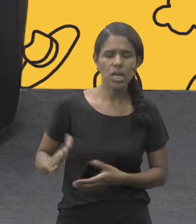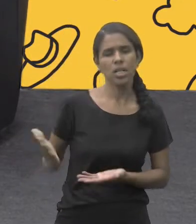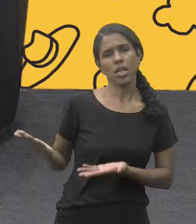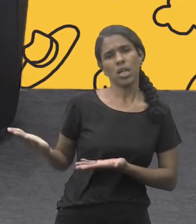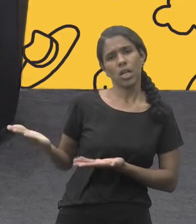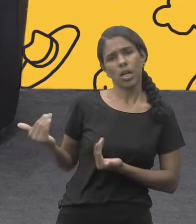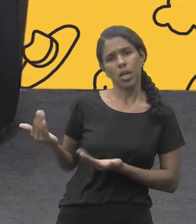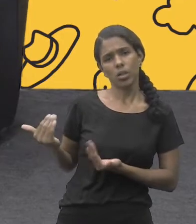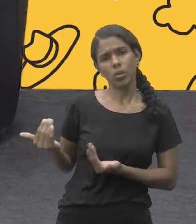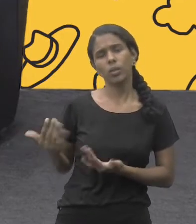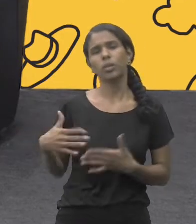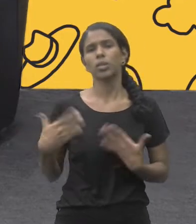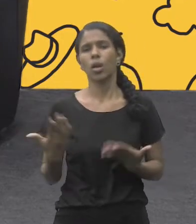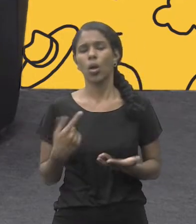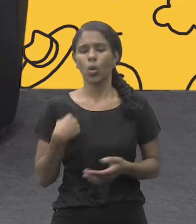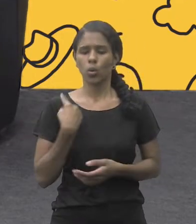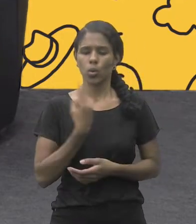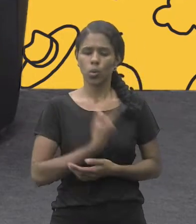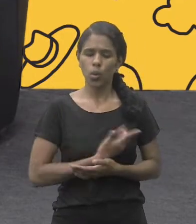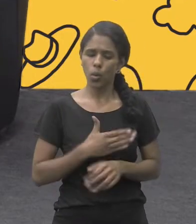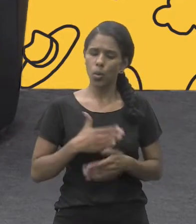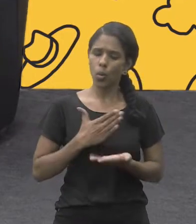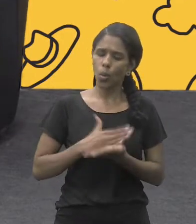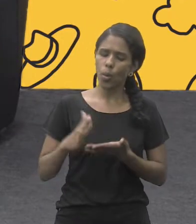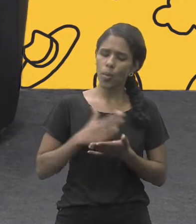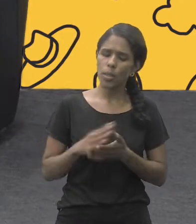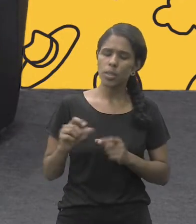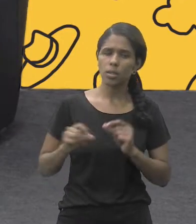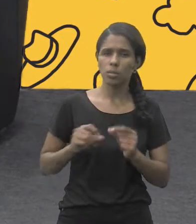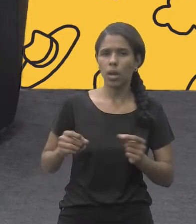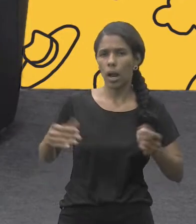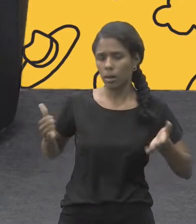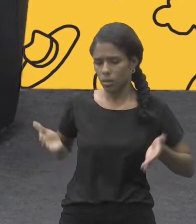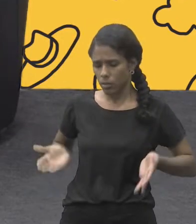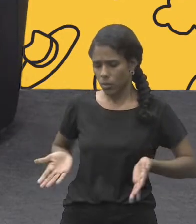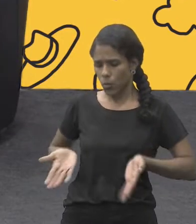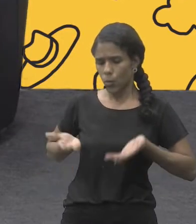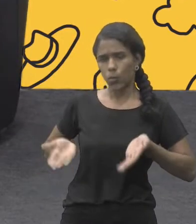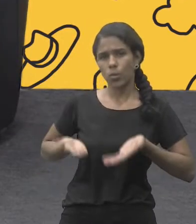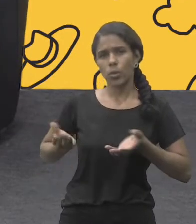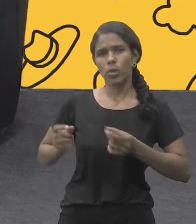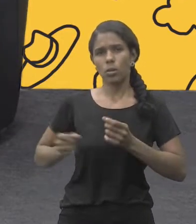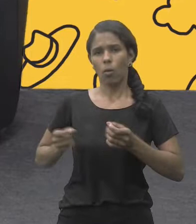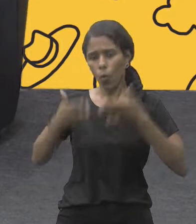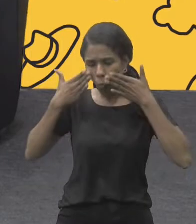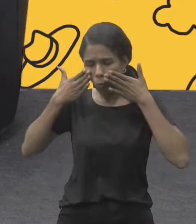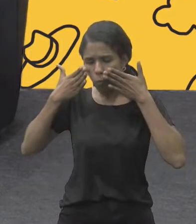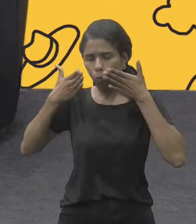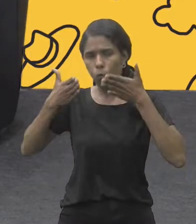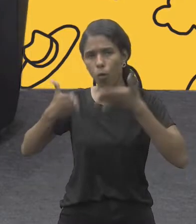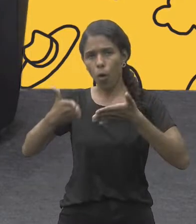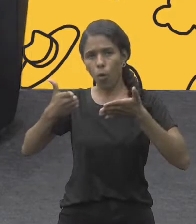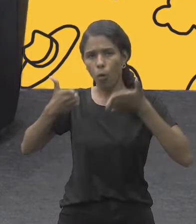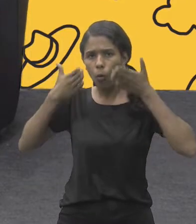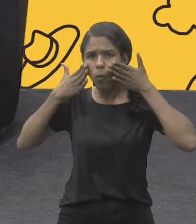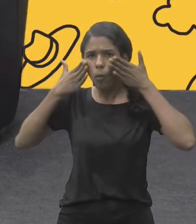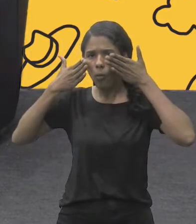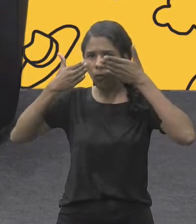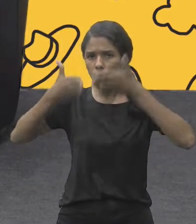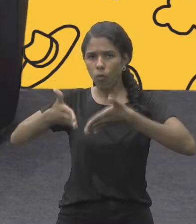a gente começa na faixa branca, depois a gente vai passando de faixa, sendo promovido, né, graduado, até chegar na faixa preta. Então, para você ser